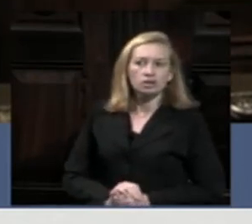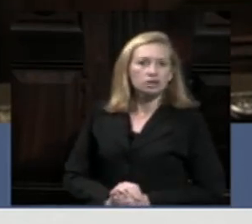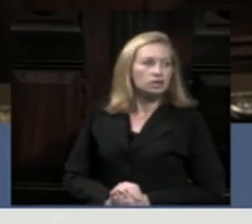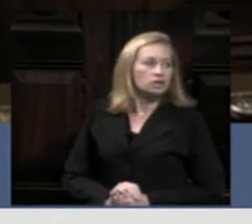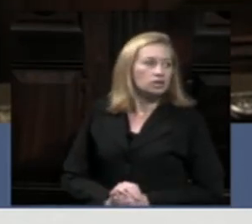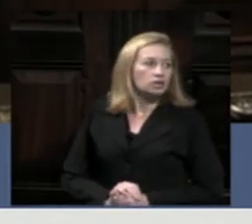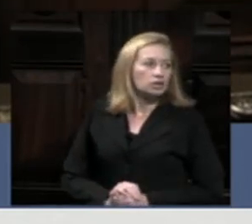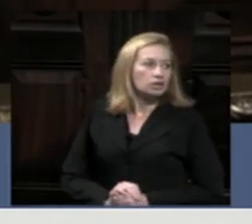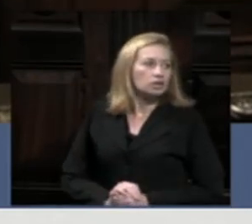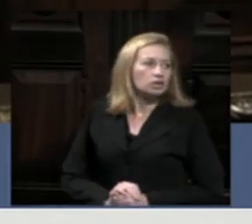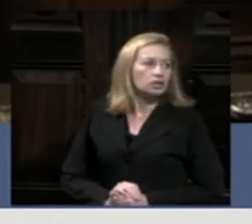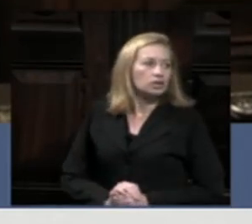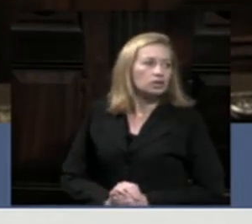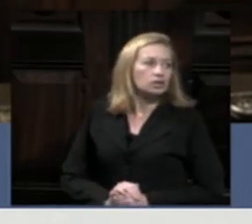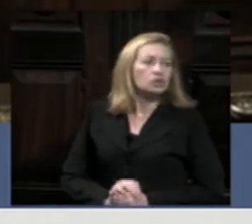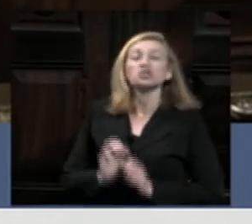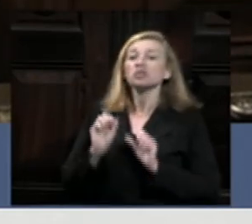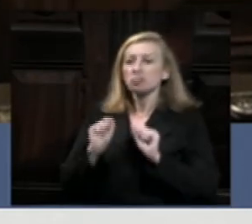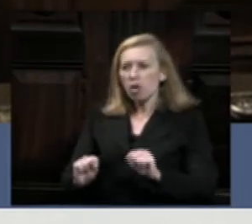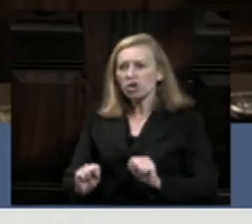aquele que pode, de fato,